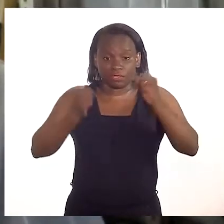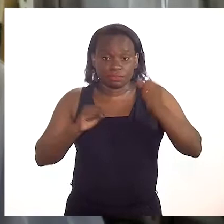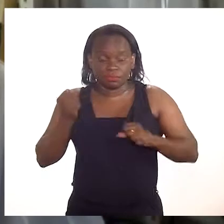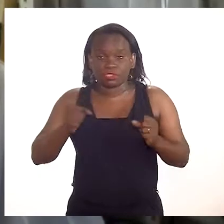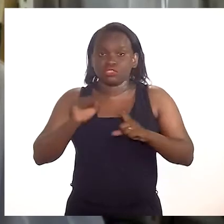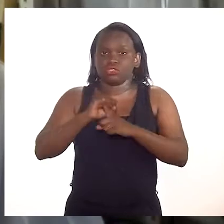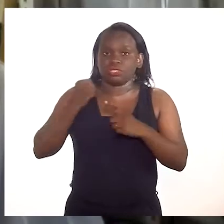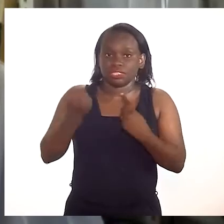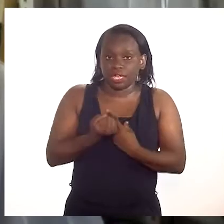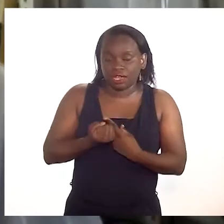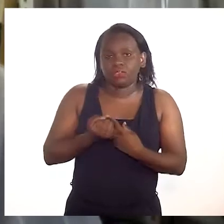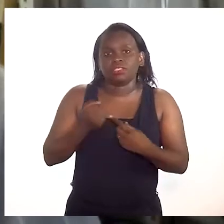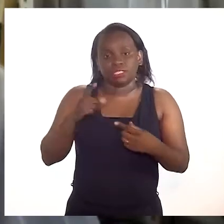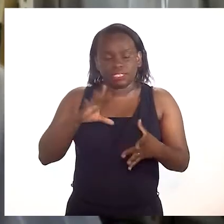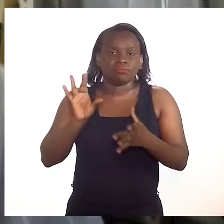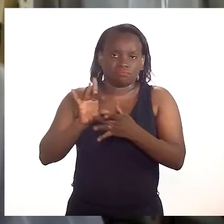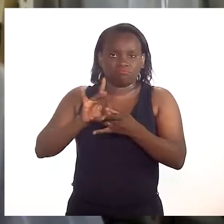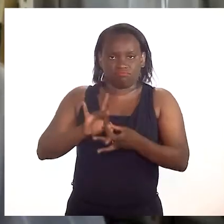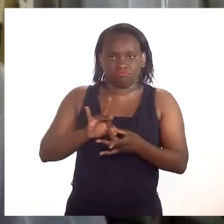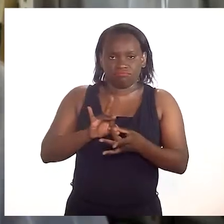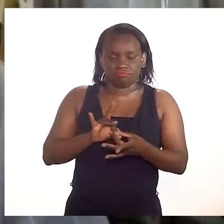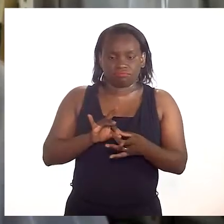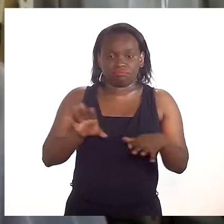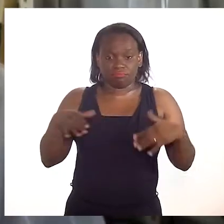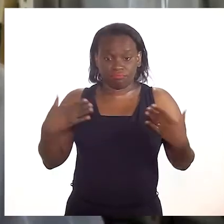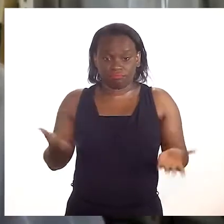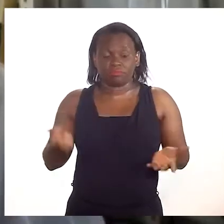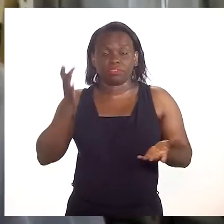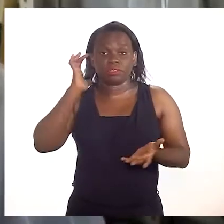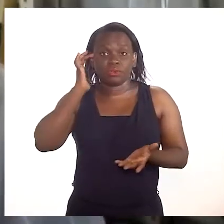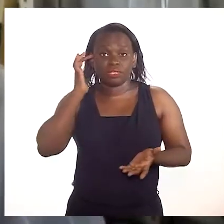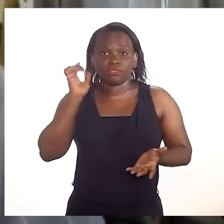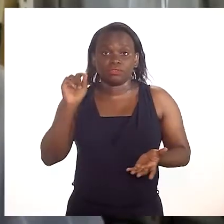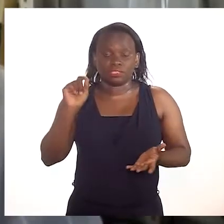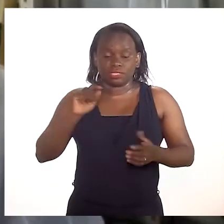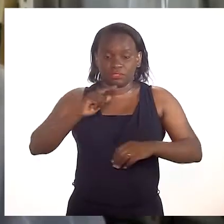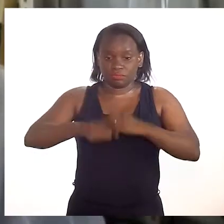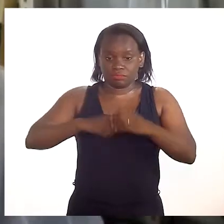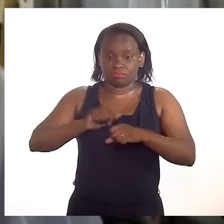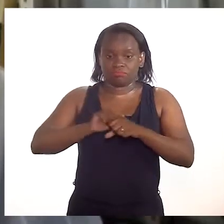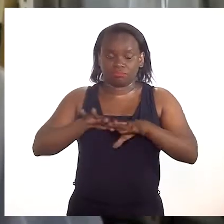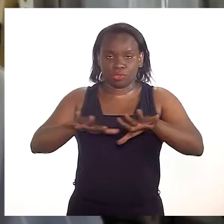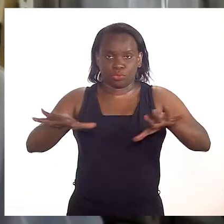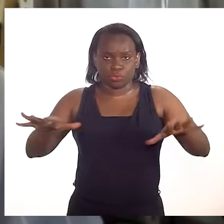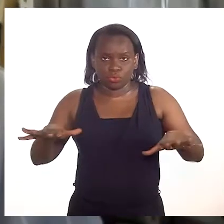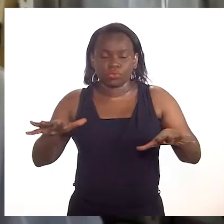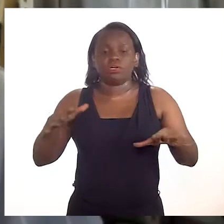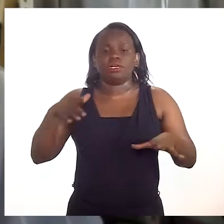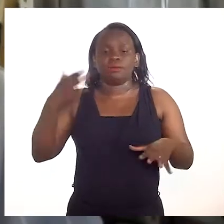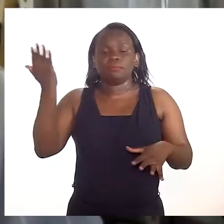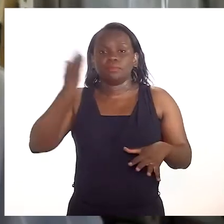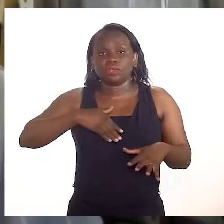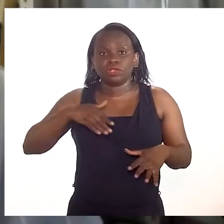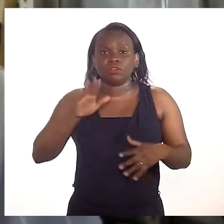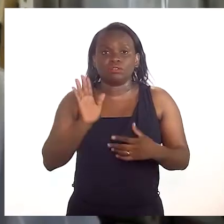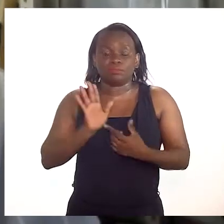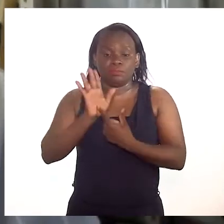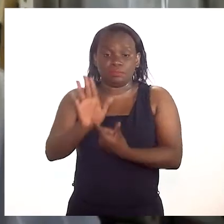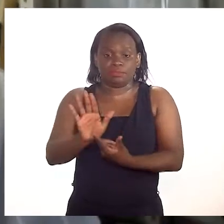uma dimensão social, e elas estão articuladas. Então, acho que a pandemia atual colocou de modo